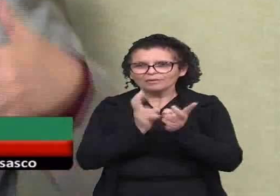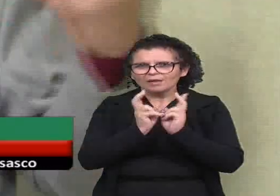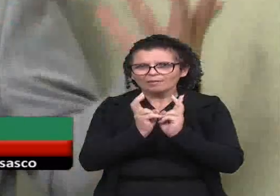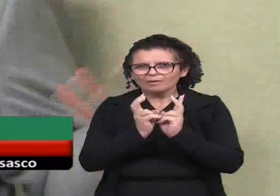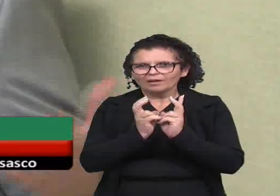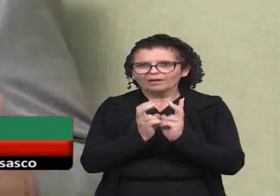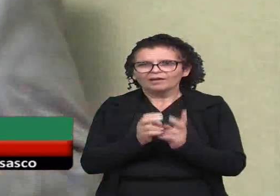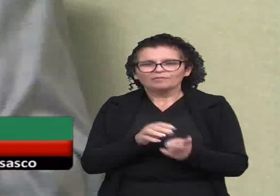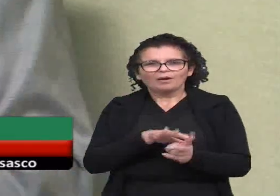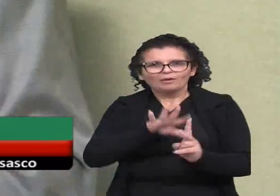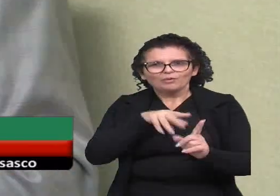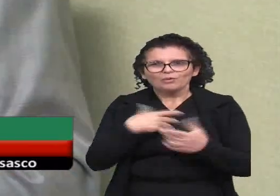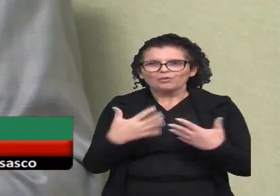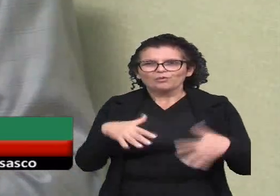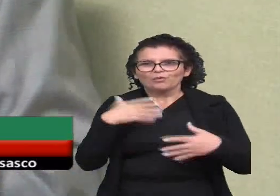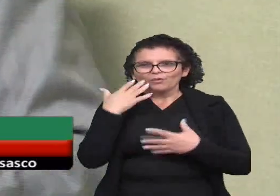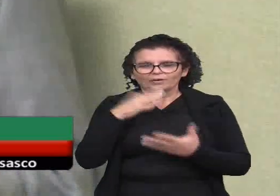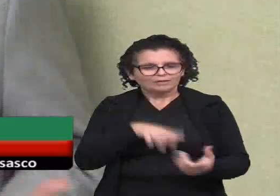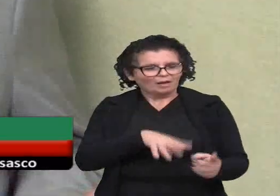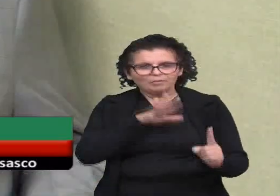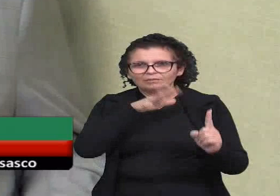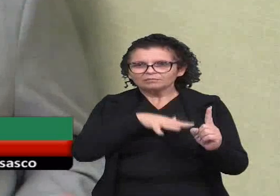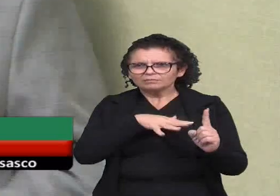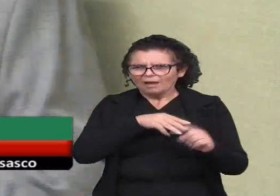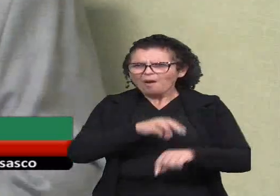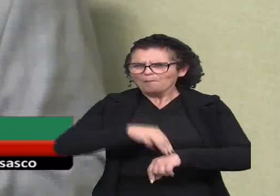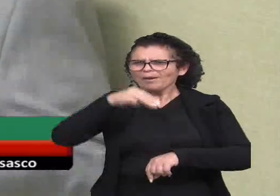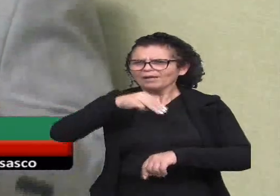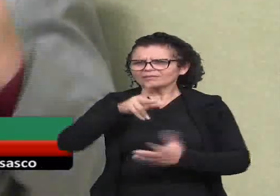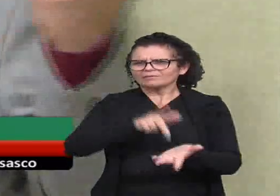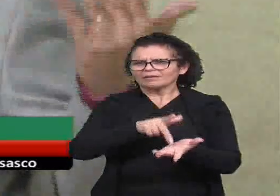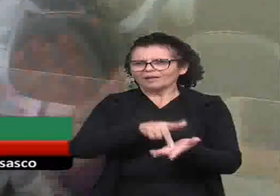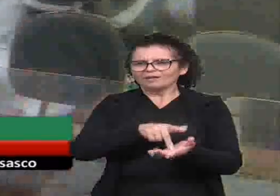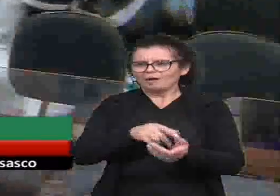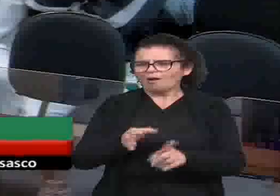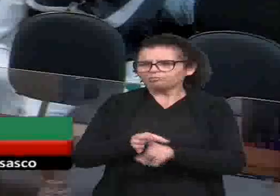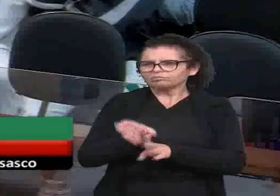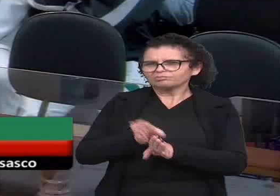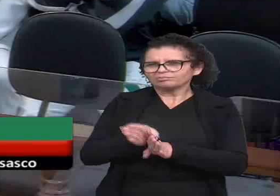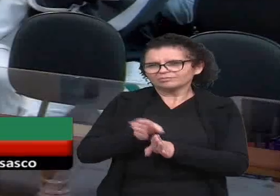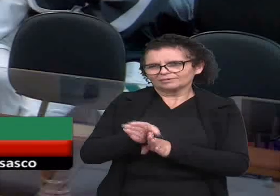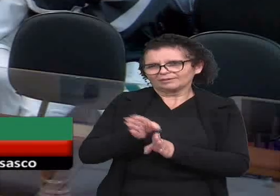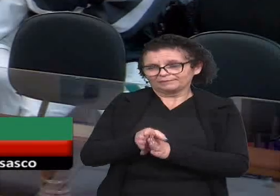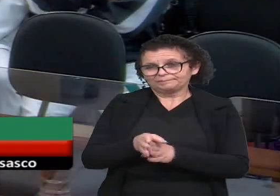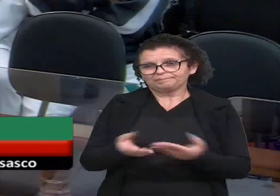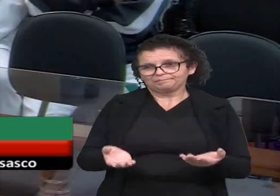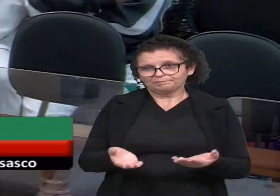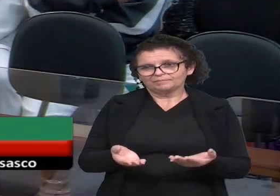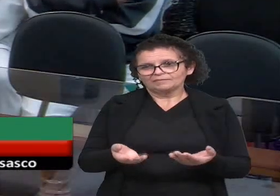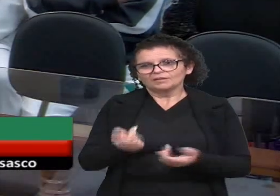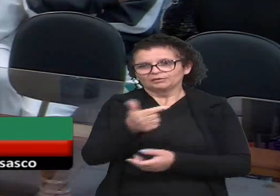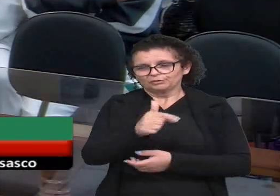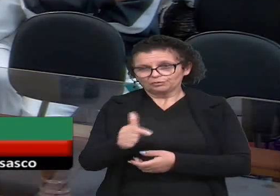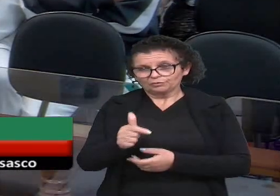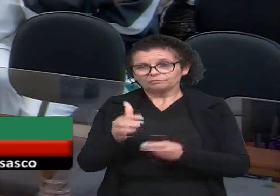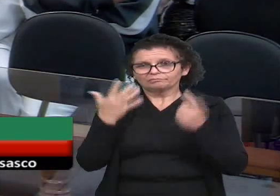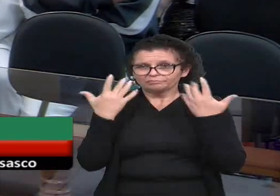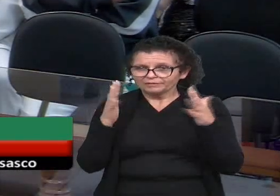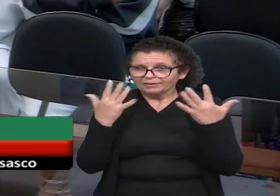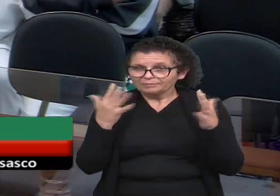ele vê o mestre como alguém que é mestre, alguém que vai orientar ele. Então, mais uma vez,